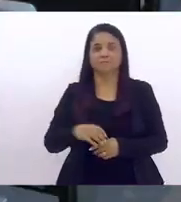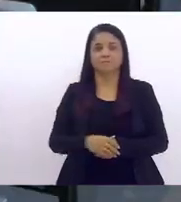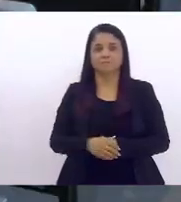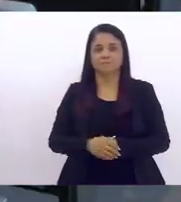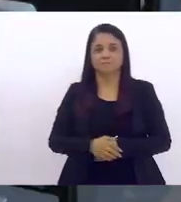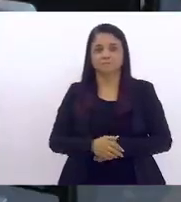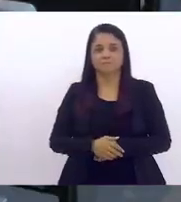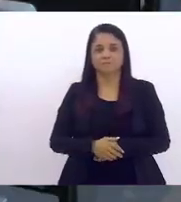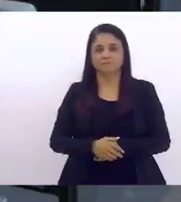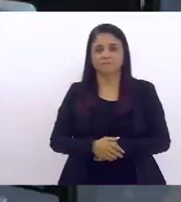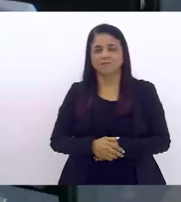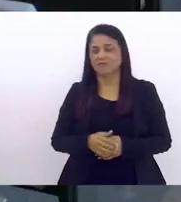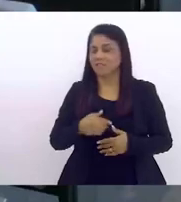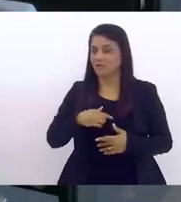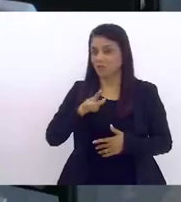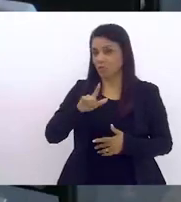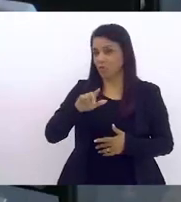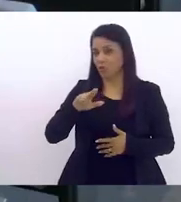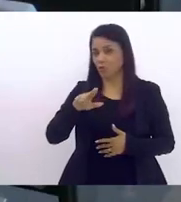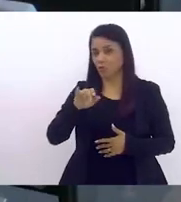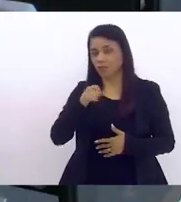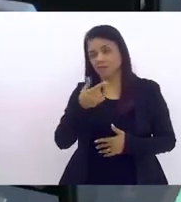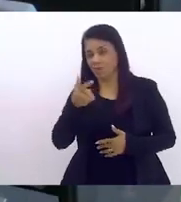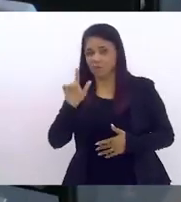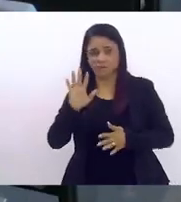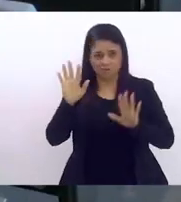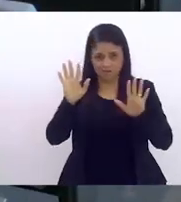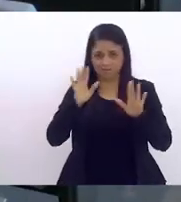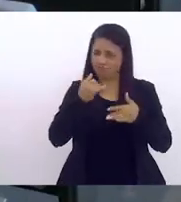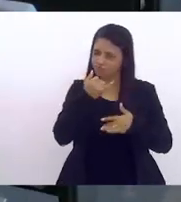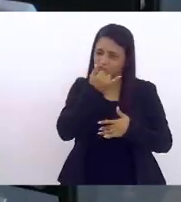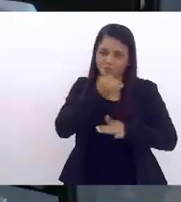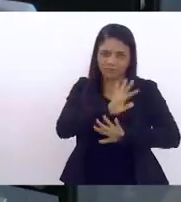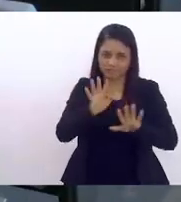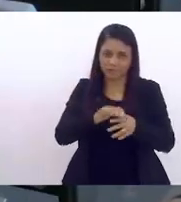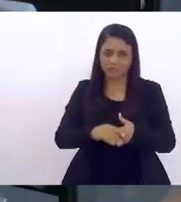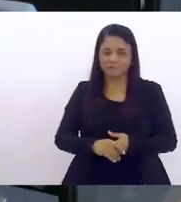chegar a Luíse. Ah, não, a Luíse é outra. Eu já achei que era um nome. Não, tudo bem. Você já foi